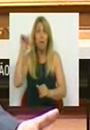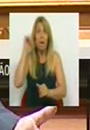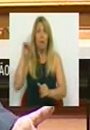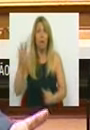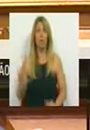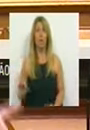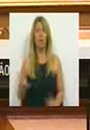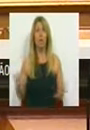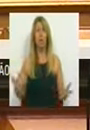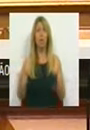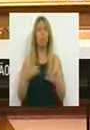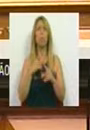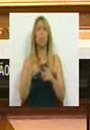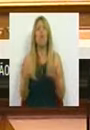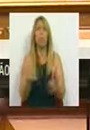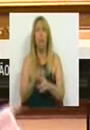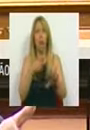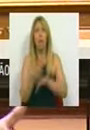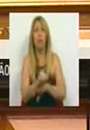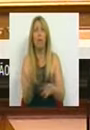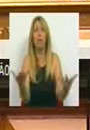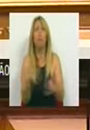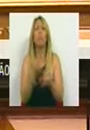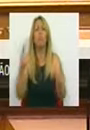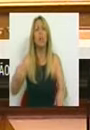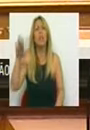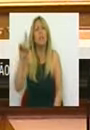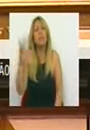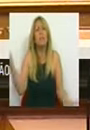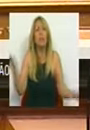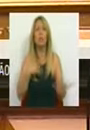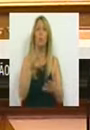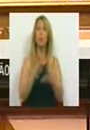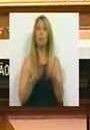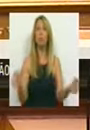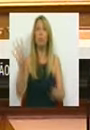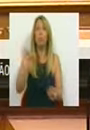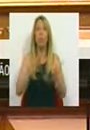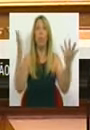vai adquiri-la por esta via? Porquê 16 anos? De onde é que veio esta solução? Muito obrigado.